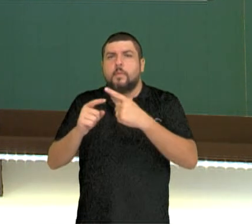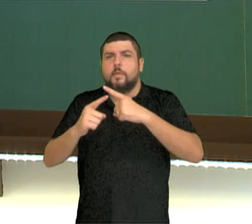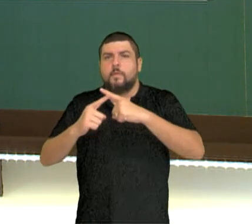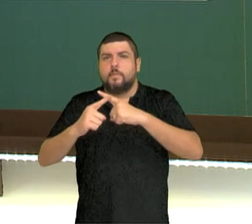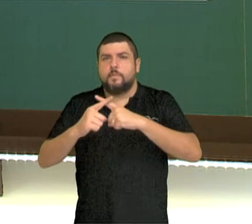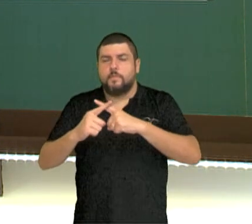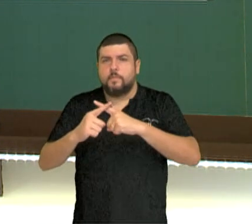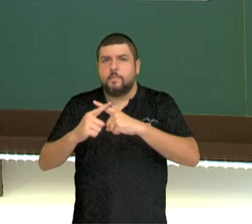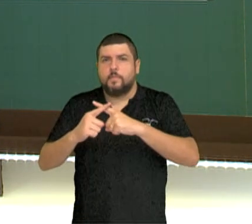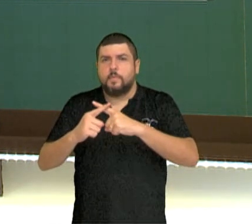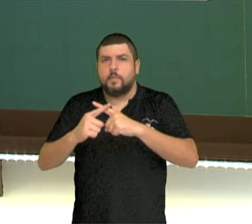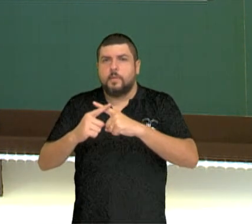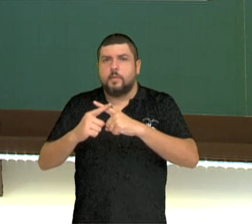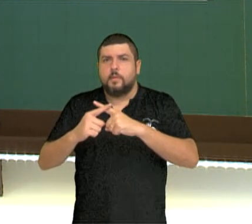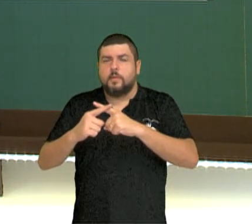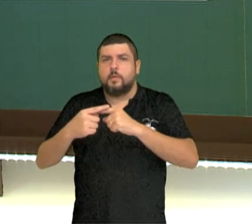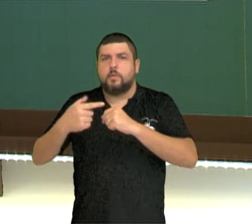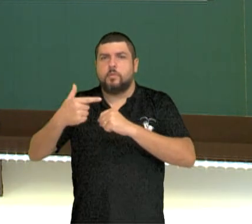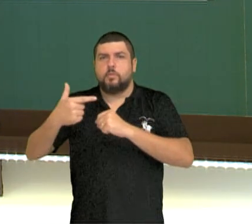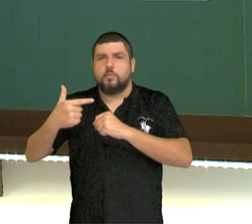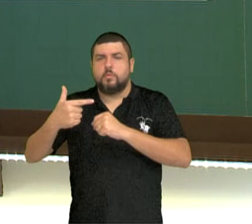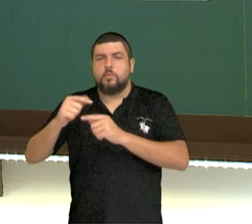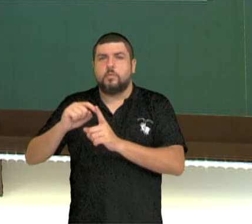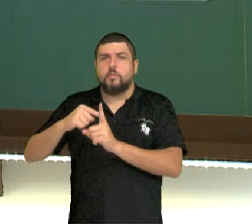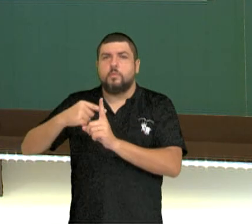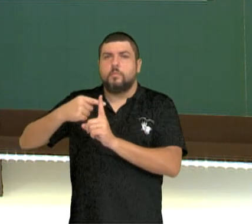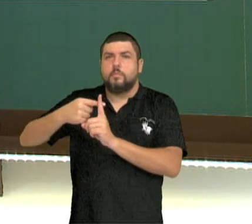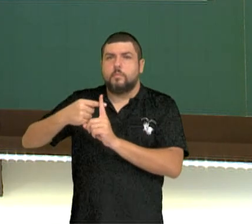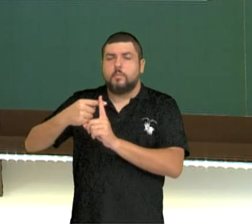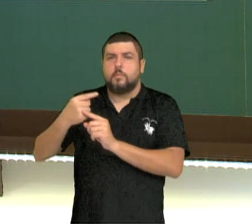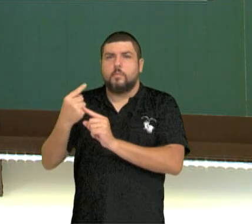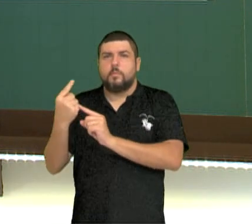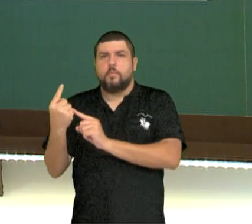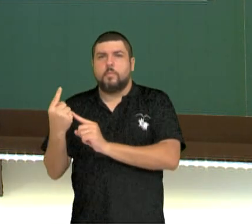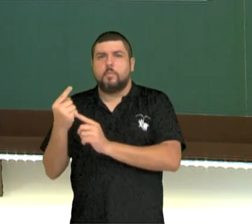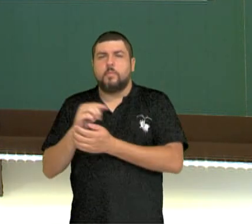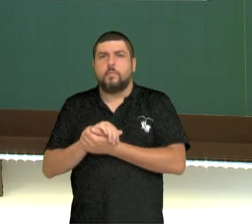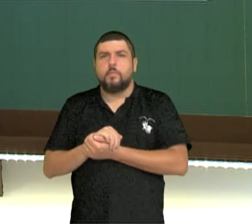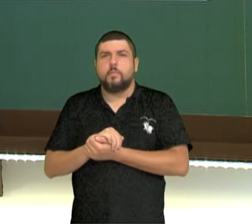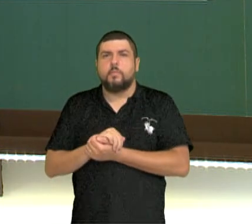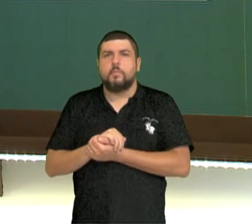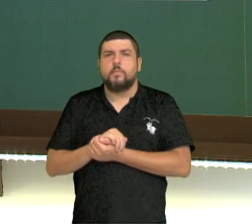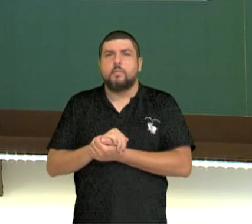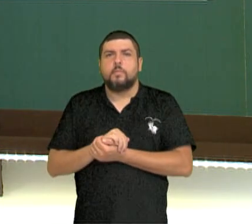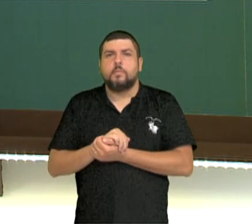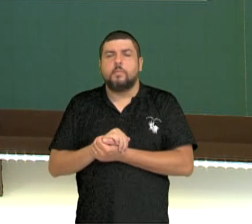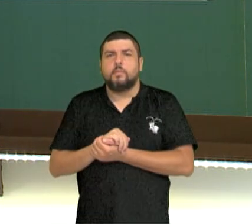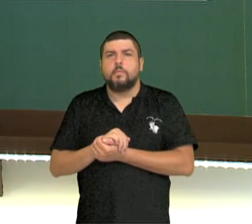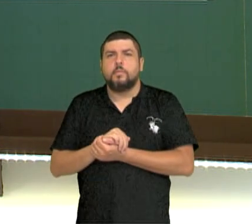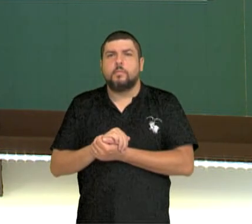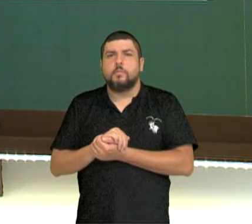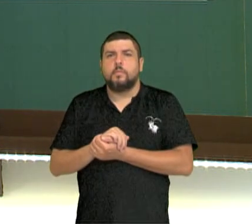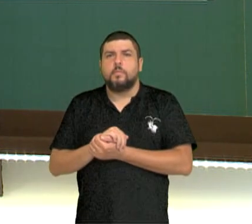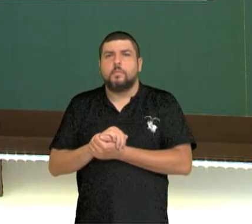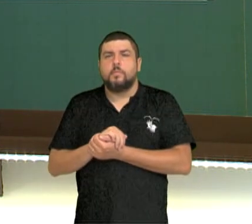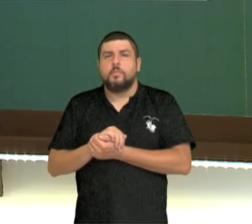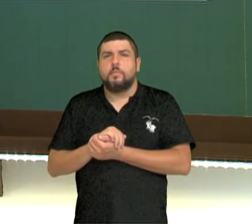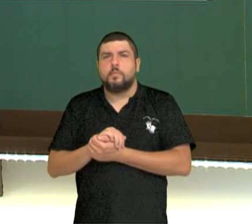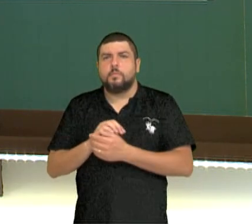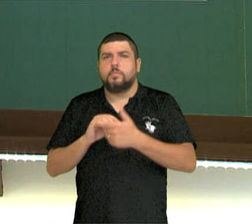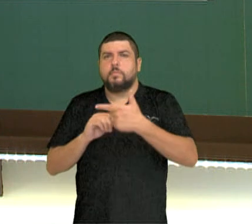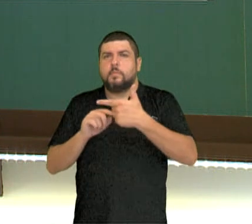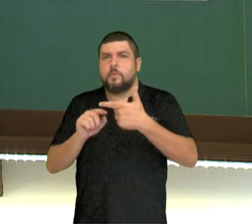vezes esse 2 aqui, mais um átomo de oxigênio. Então, aqui nós temos 3 átomos. 2 átomos